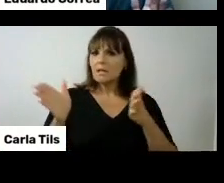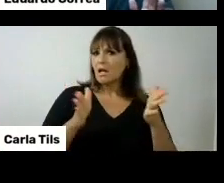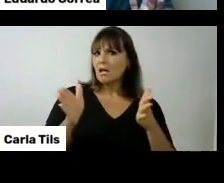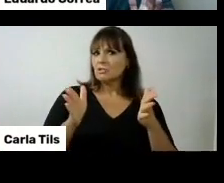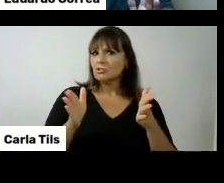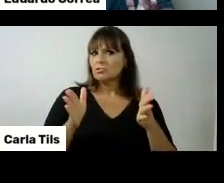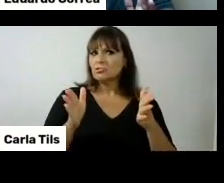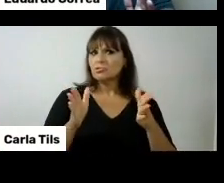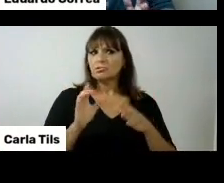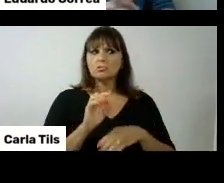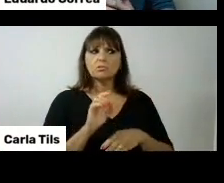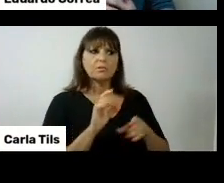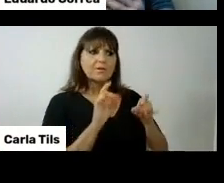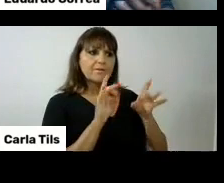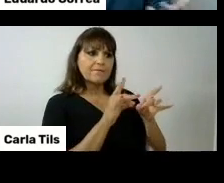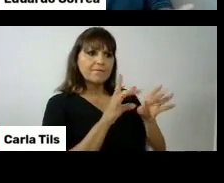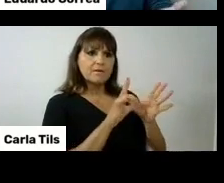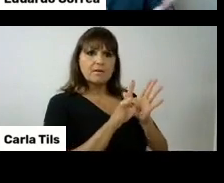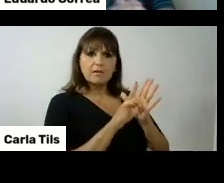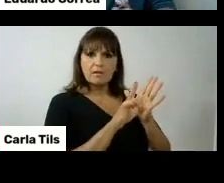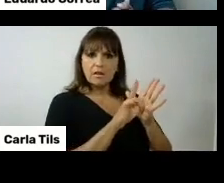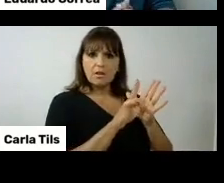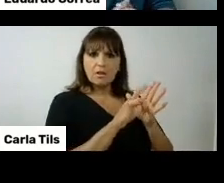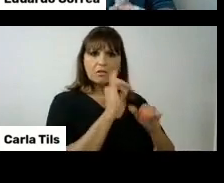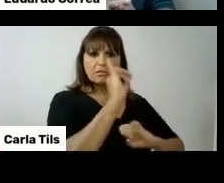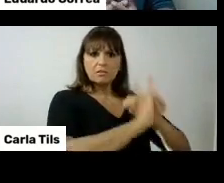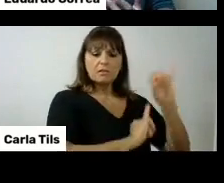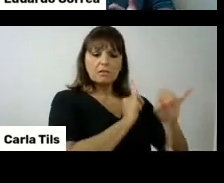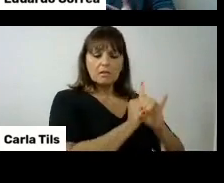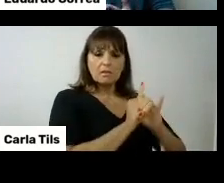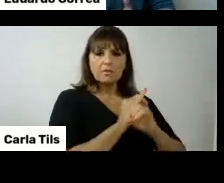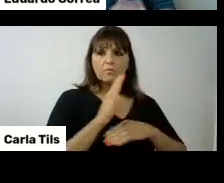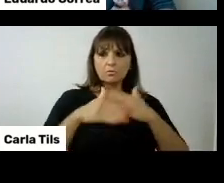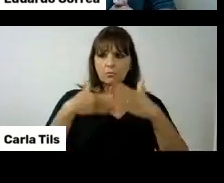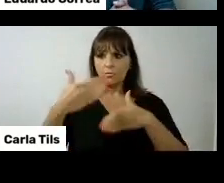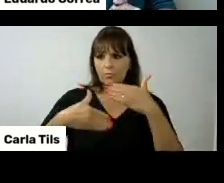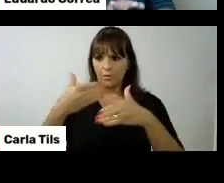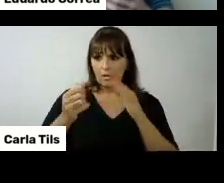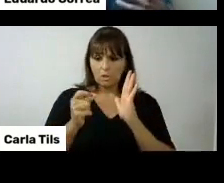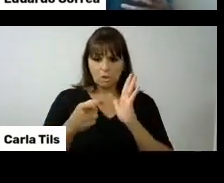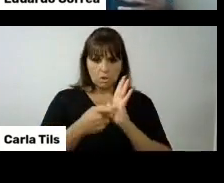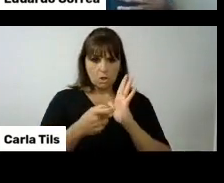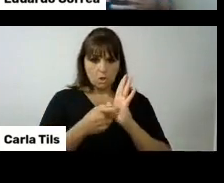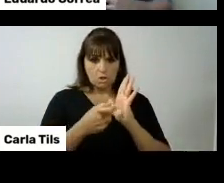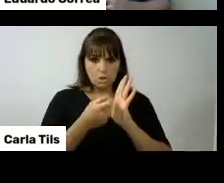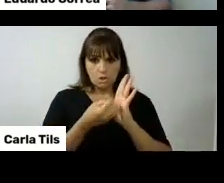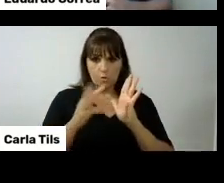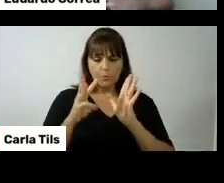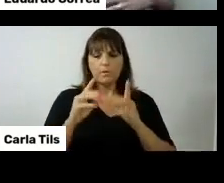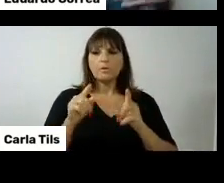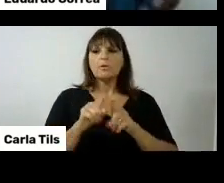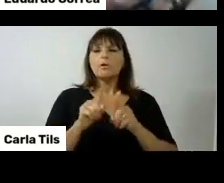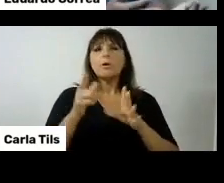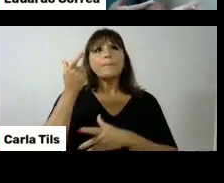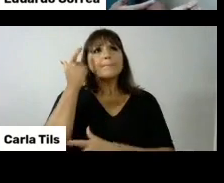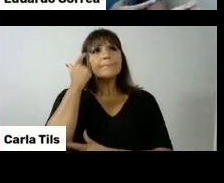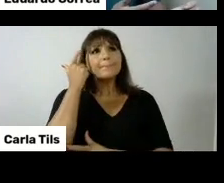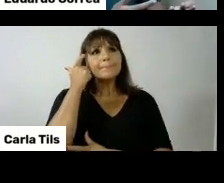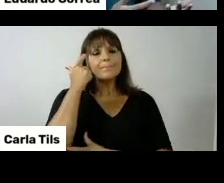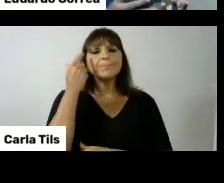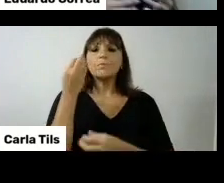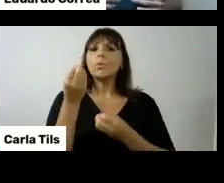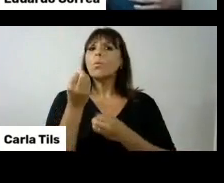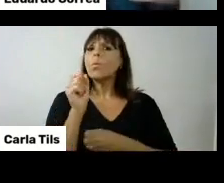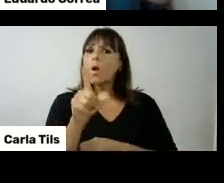normalmente a gente começa a pensar. Eu vou desenvolver um software e eu começo a pensar no software. Eu começo a pensar, então, qual é a estrutura que eu vou